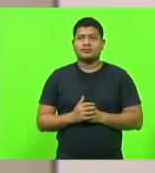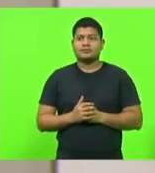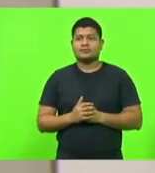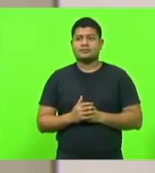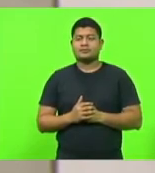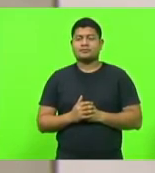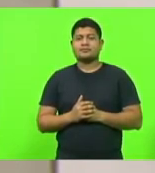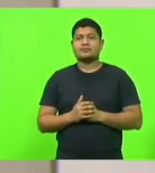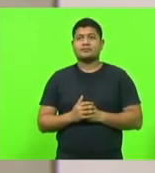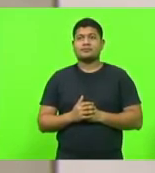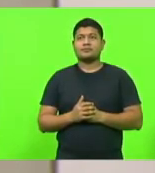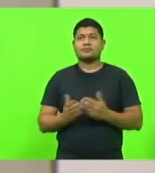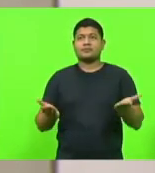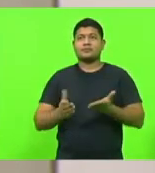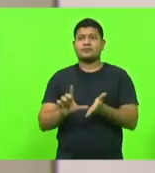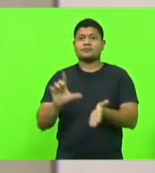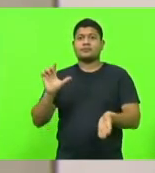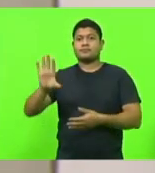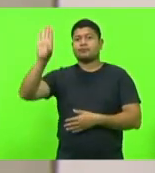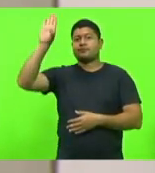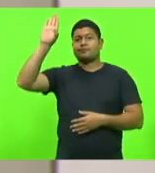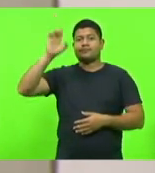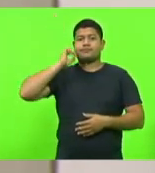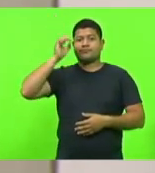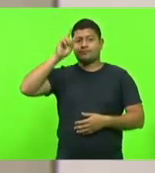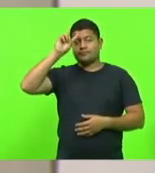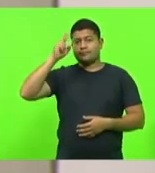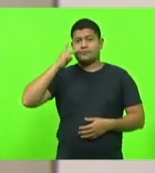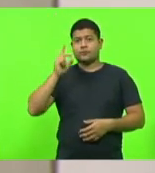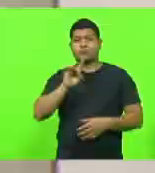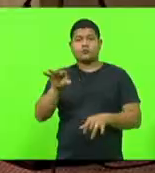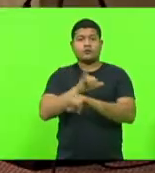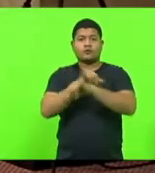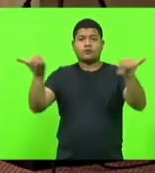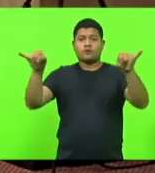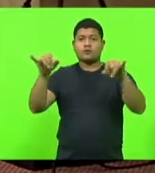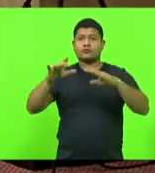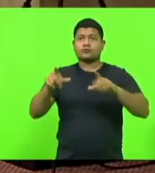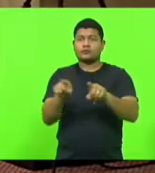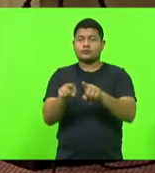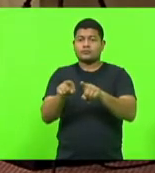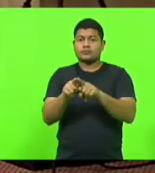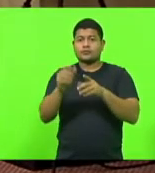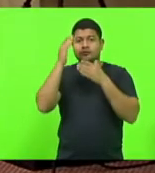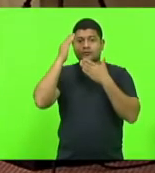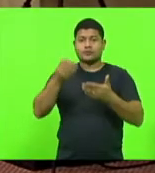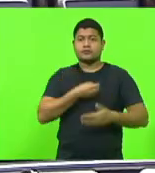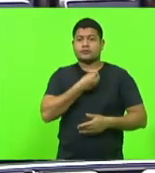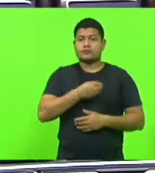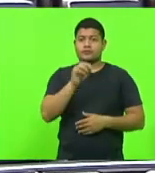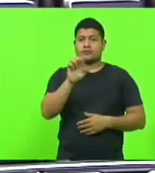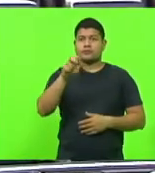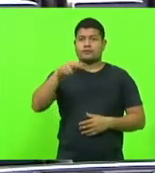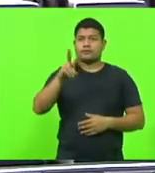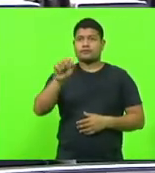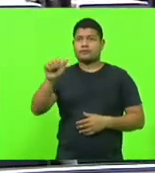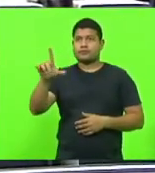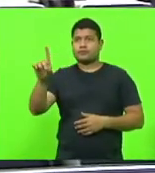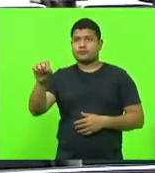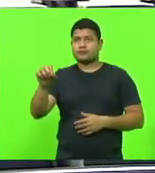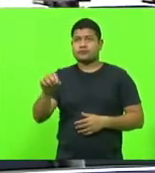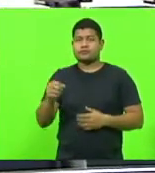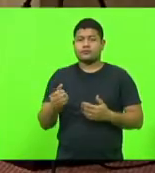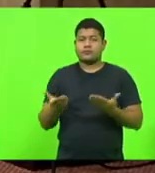Votar pela ordem, deputado Milton Alves. Só para comunicar também e agradecer a presença do vereador Invaldo de Santa Cecília, que está aqui